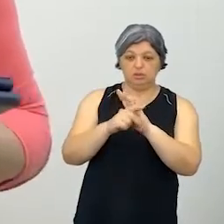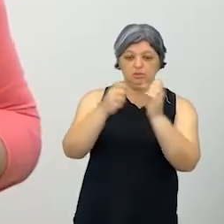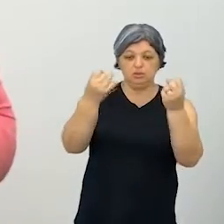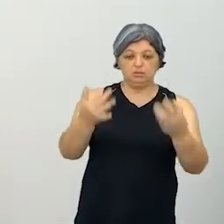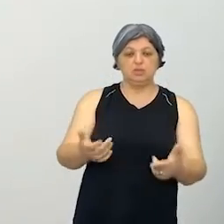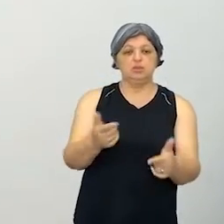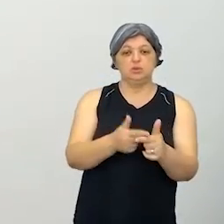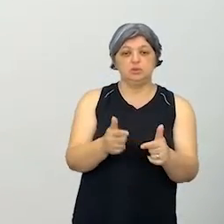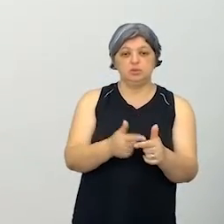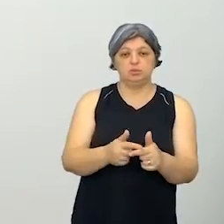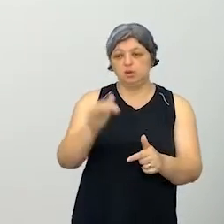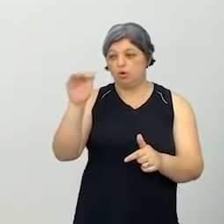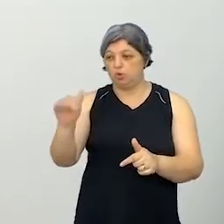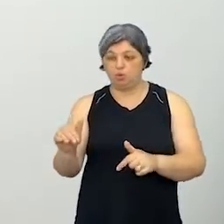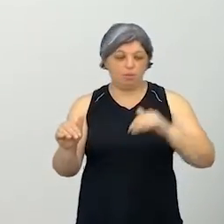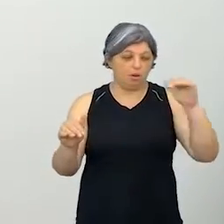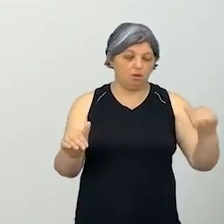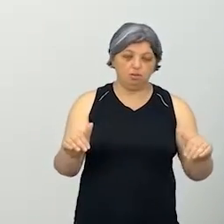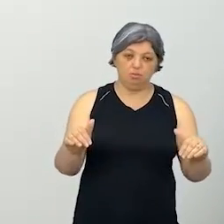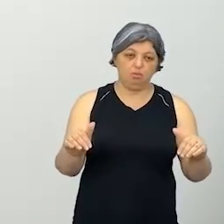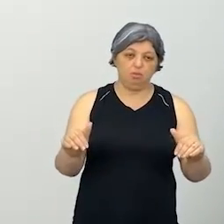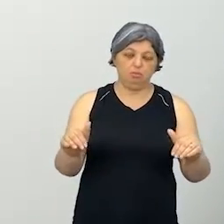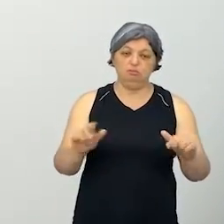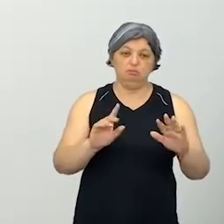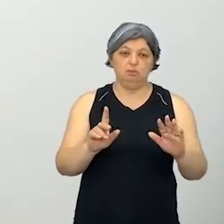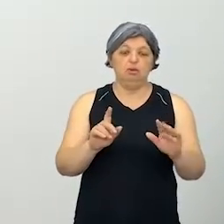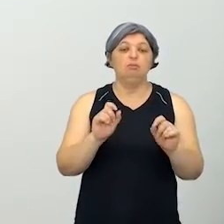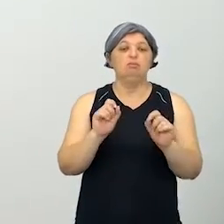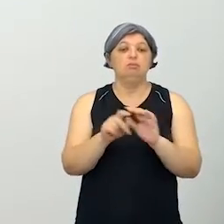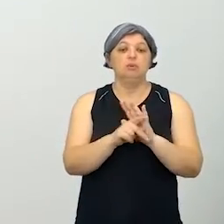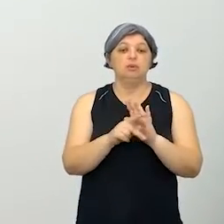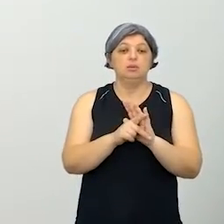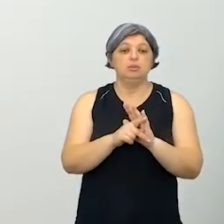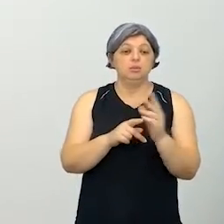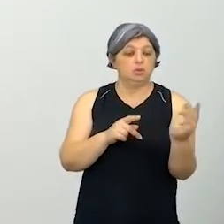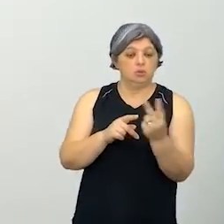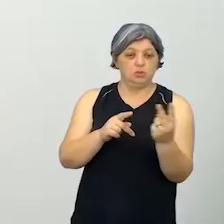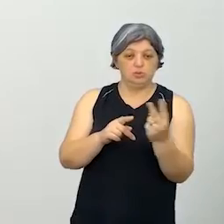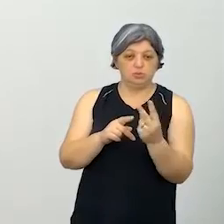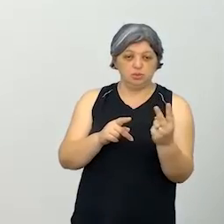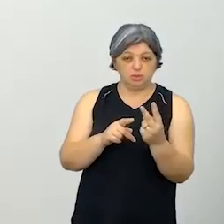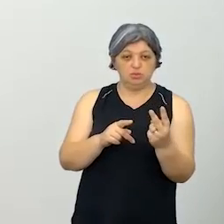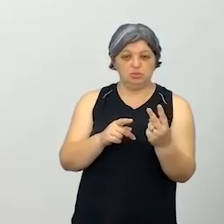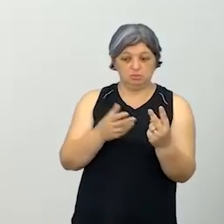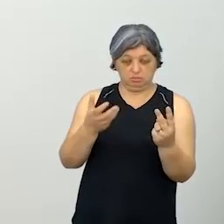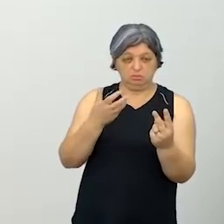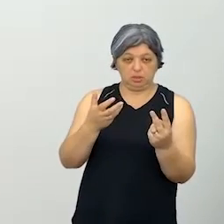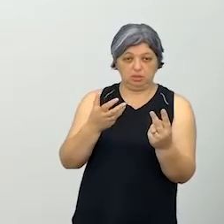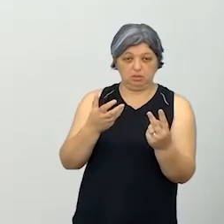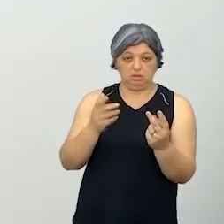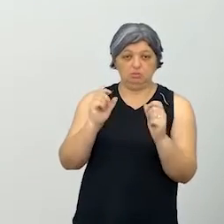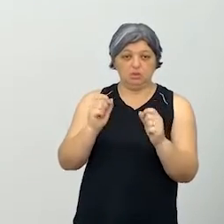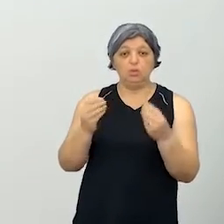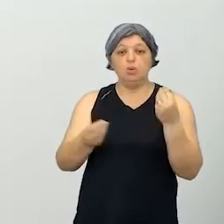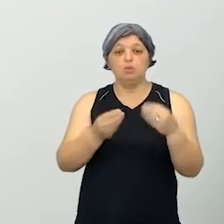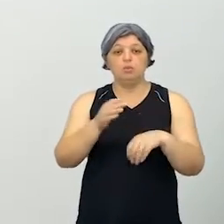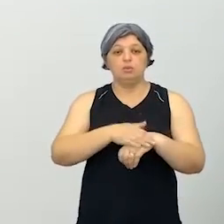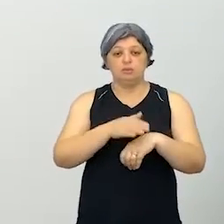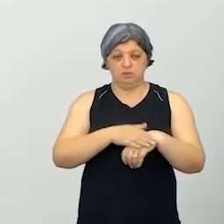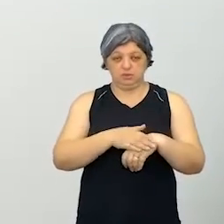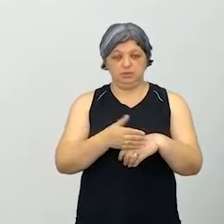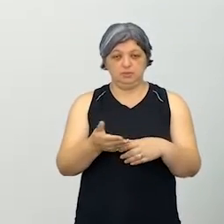de culpar o outro para algo que comunique o que nós dois estamos querendo e como nós